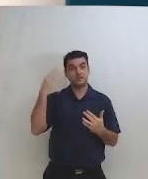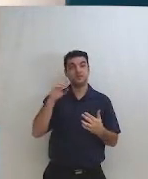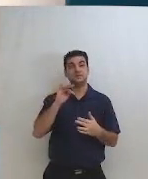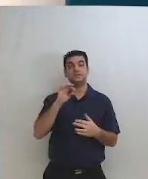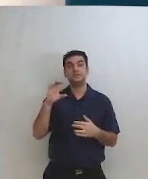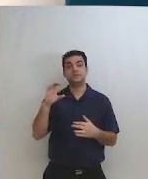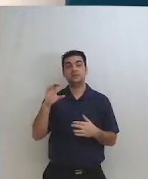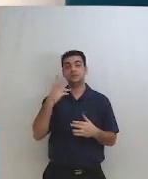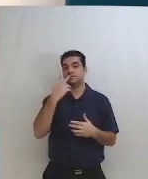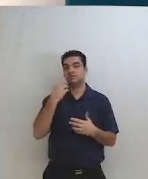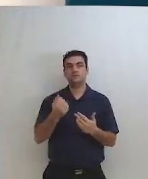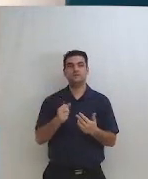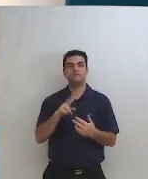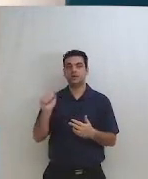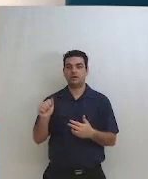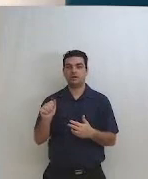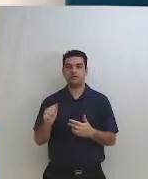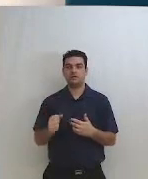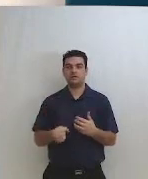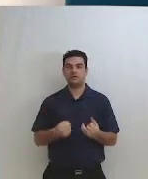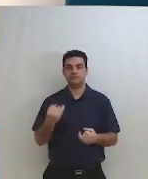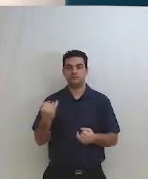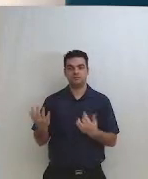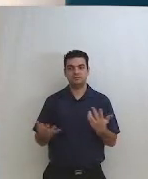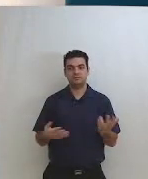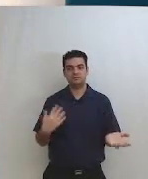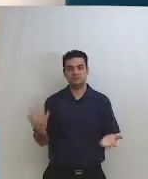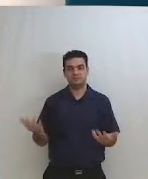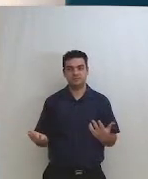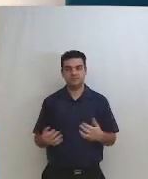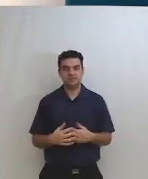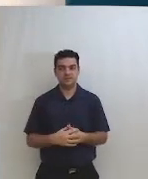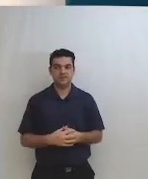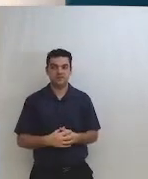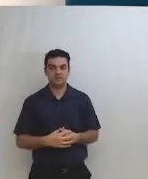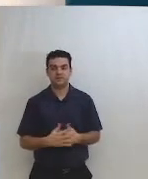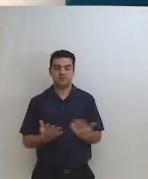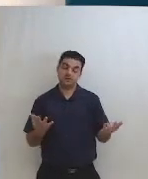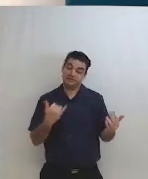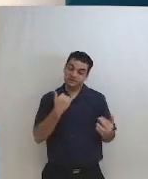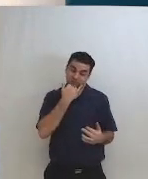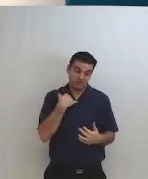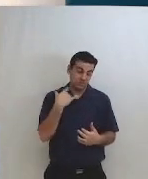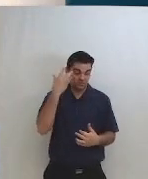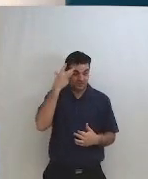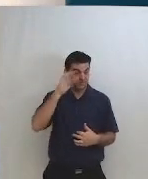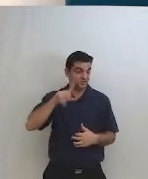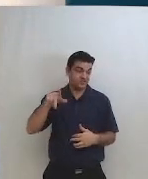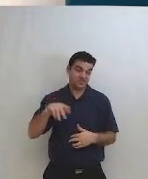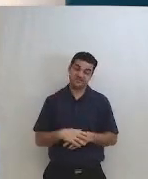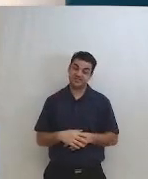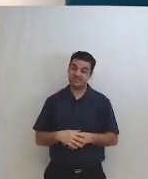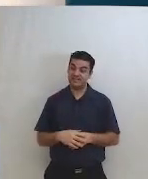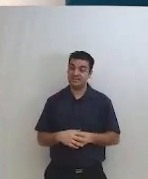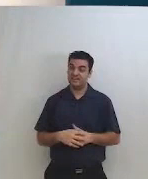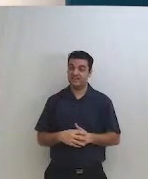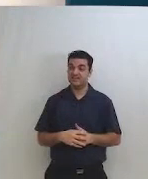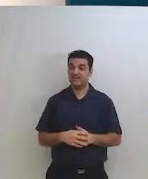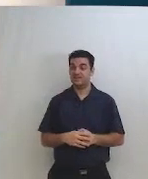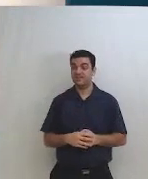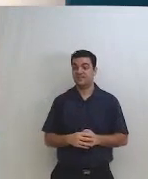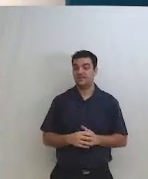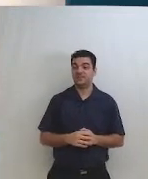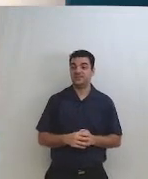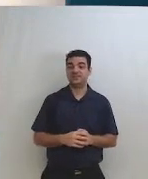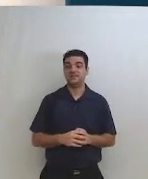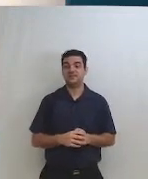E não vai fornecer. Além do que foi dito. Me desculpe, mas aí eu não. Quem está pedindo aqui é a Google, não